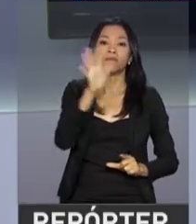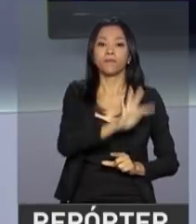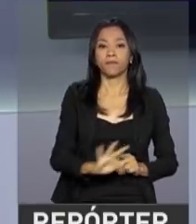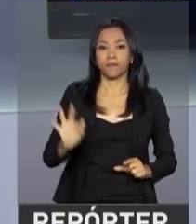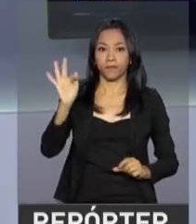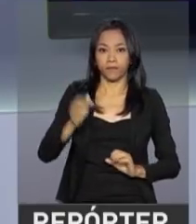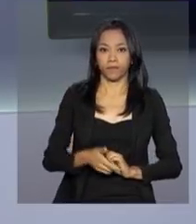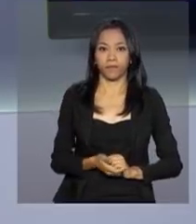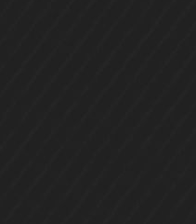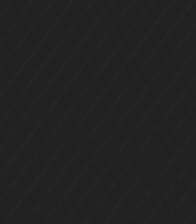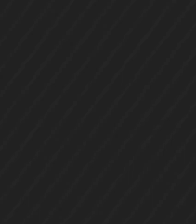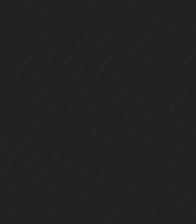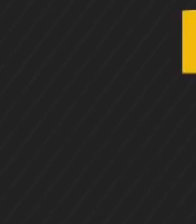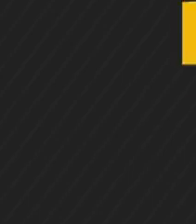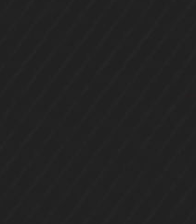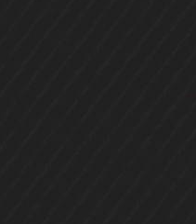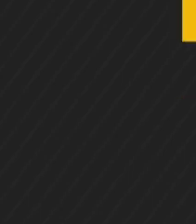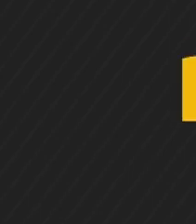federal